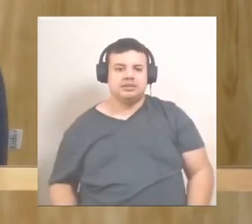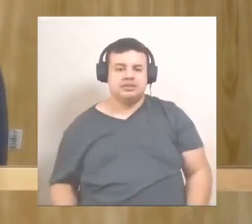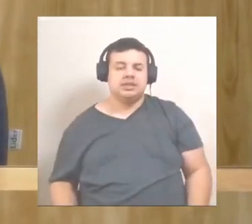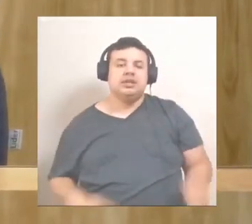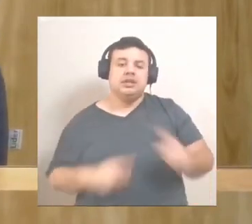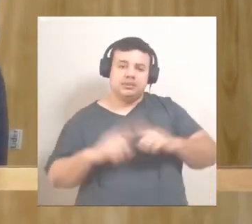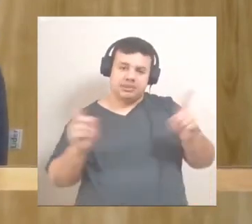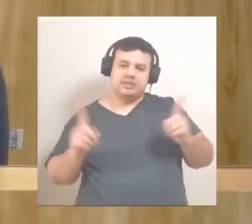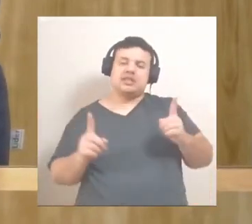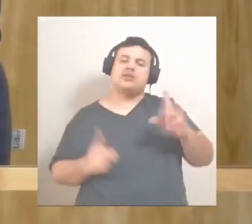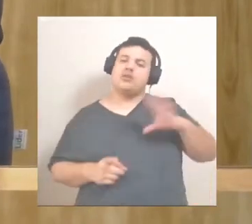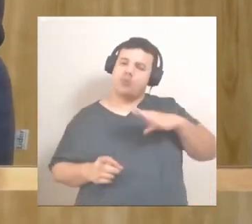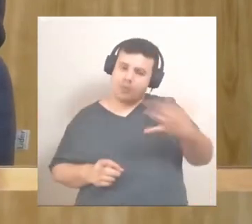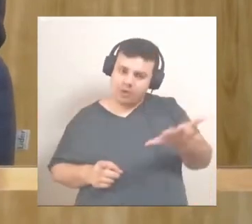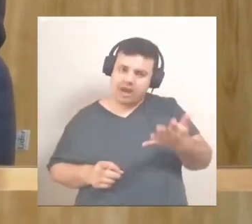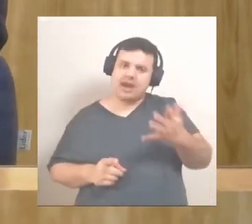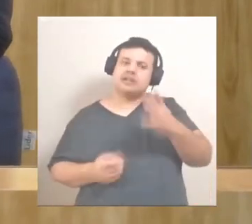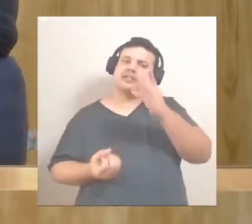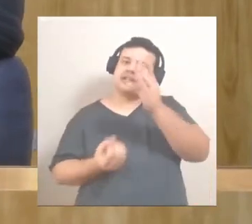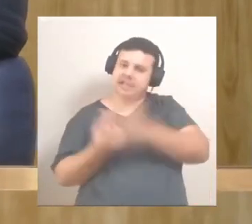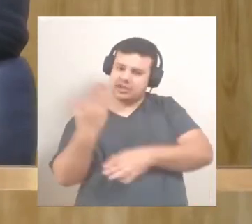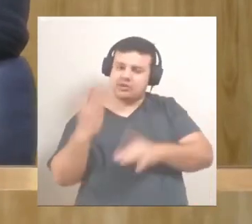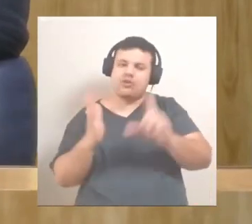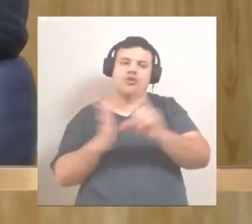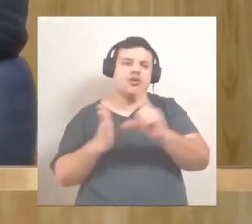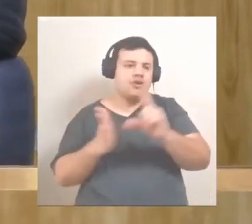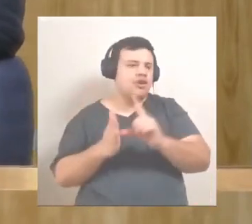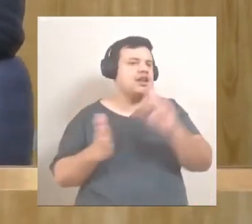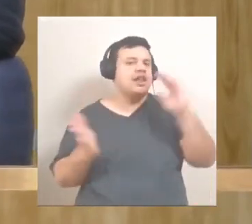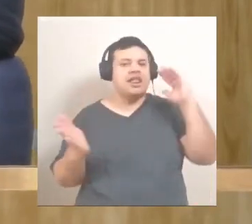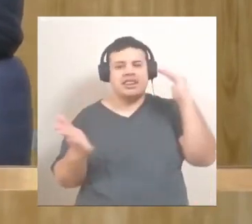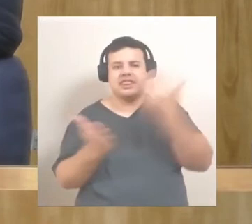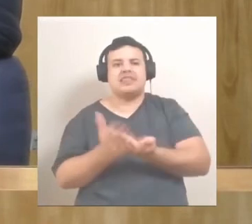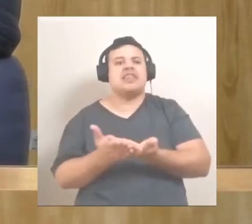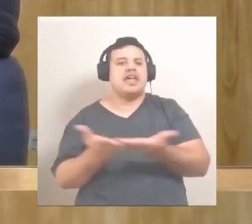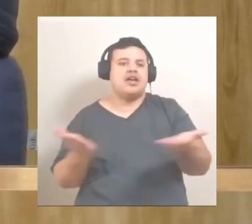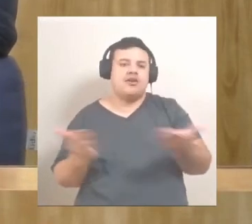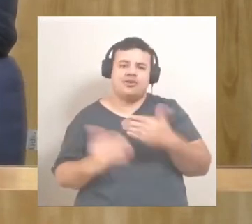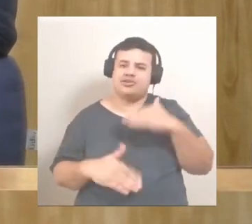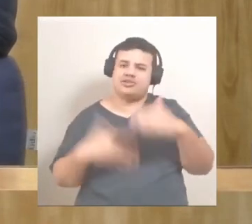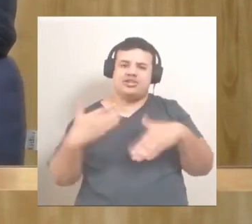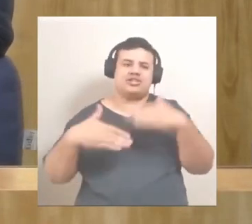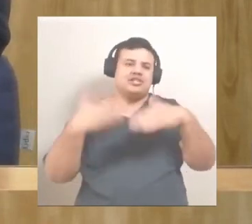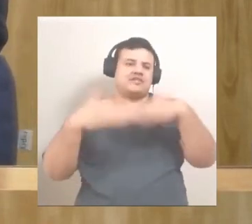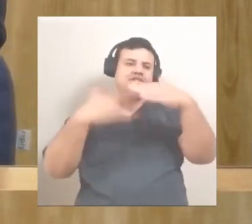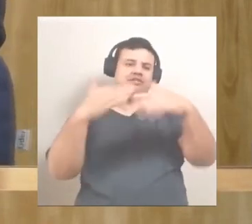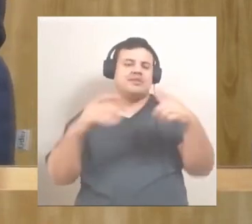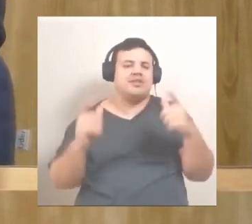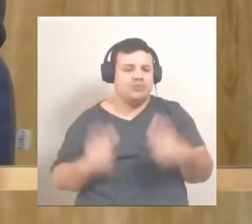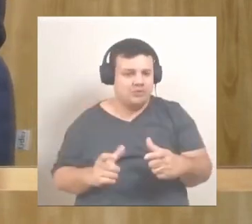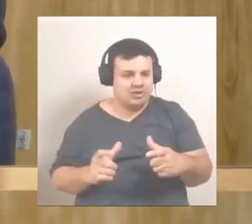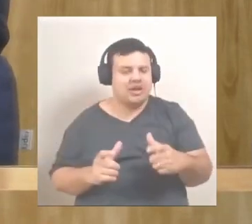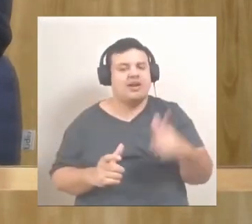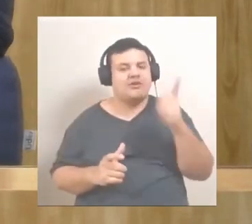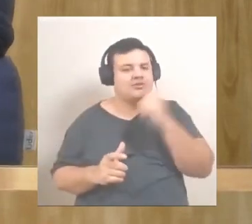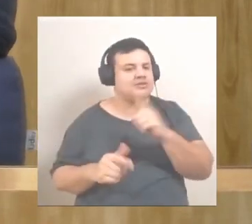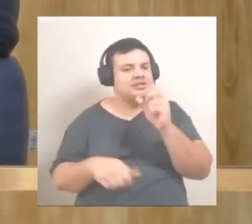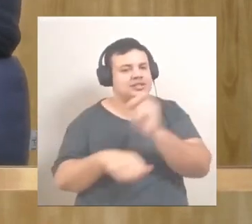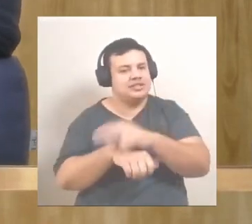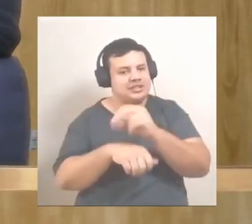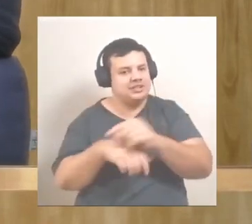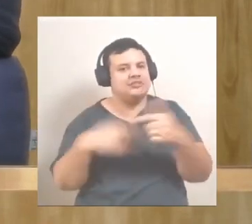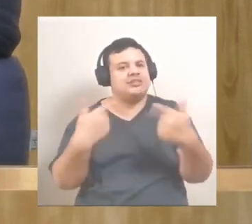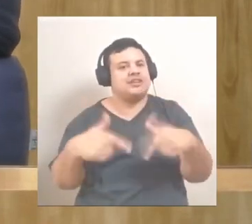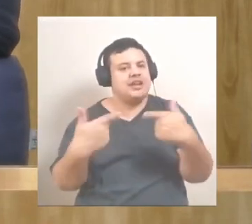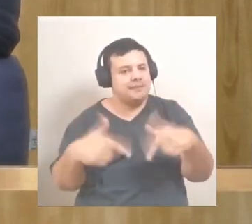foram, empreenderam e fazem parte aí do desenvolvimento local, gerando emprego, gerando